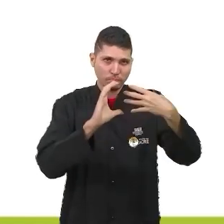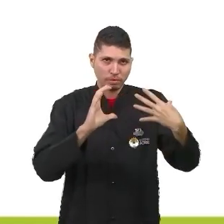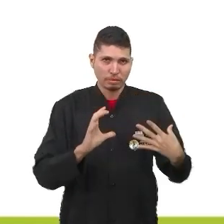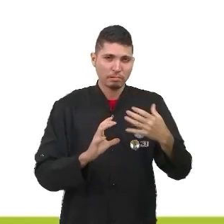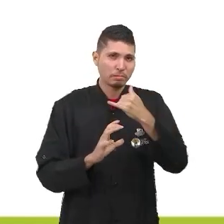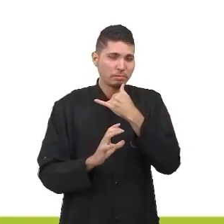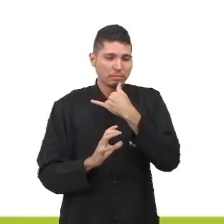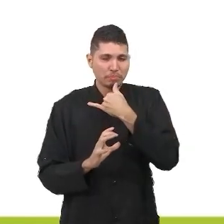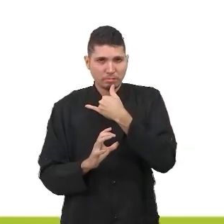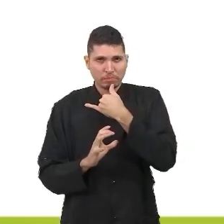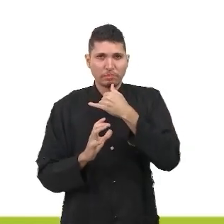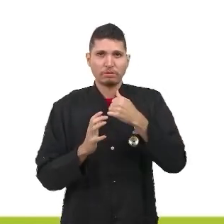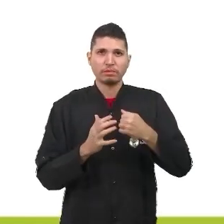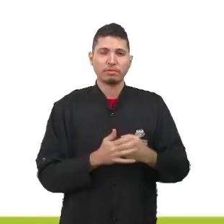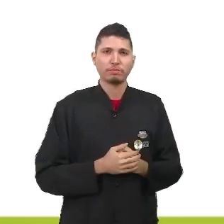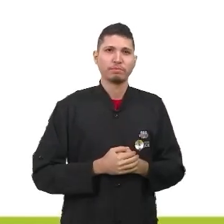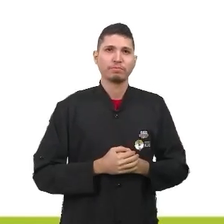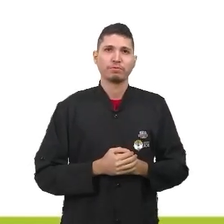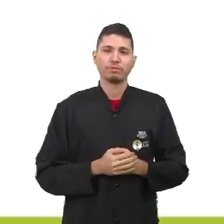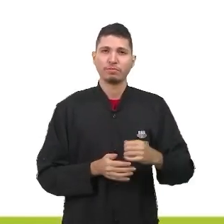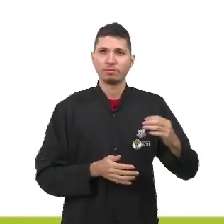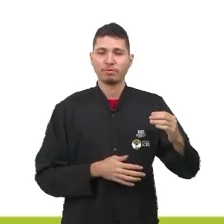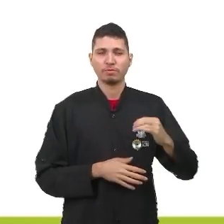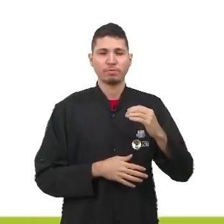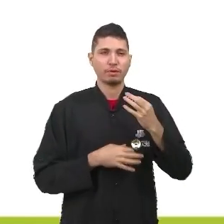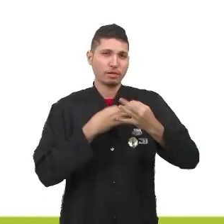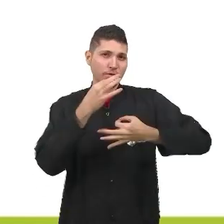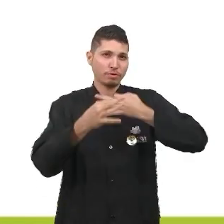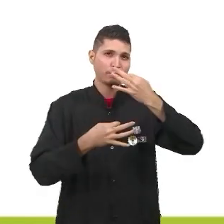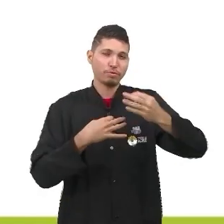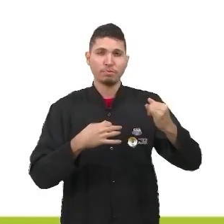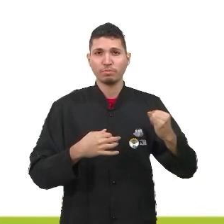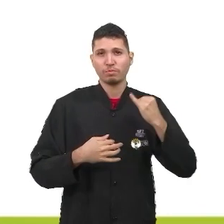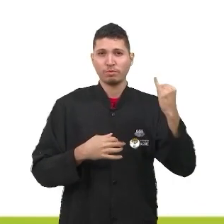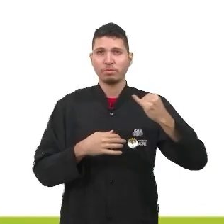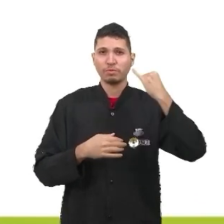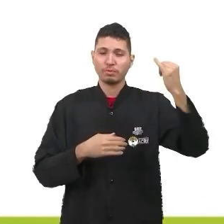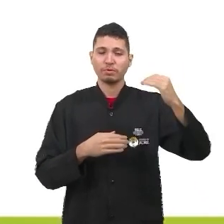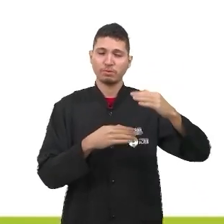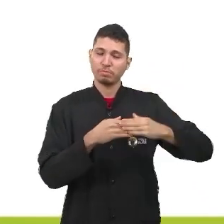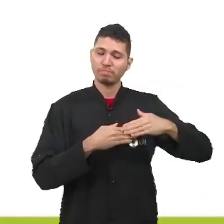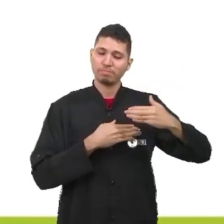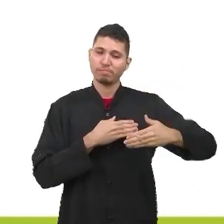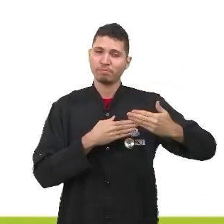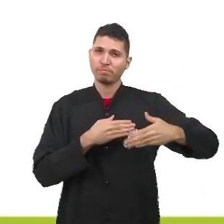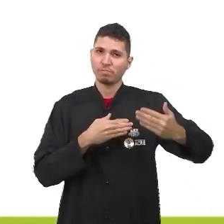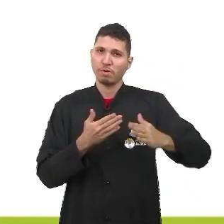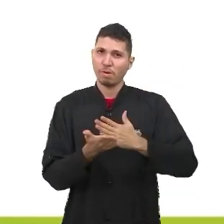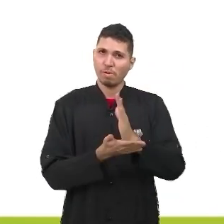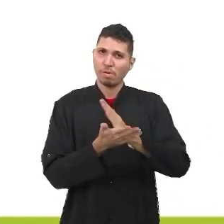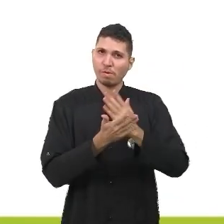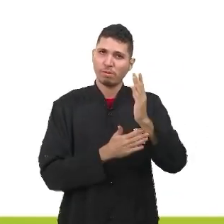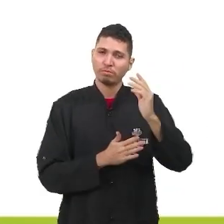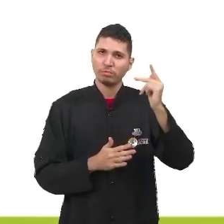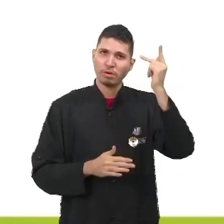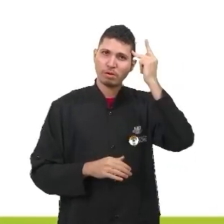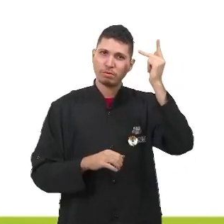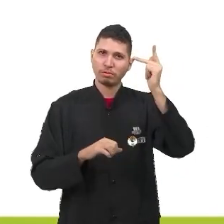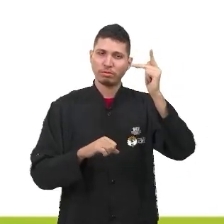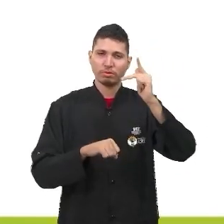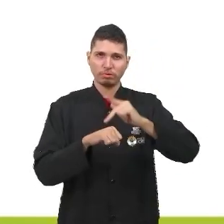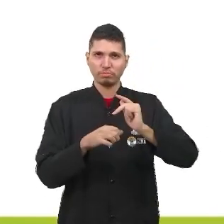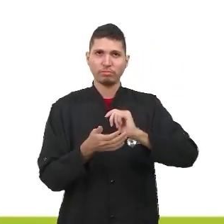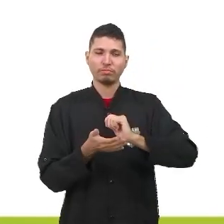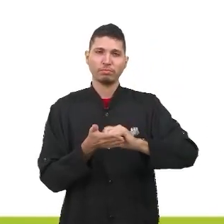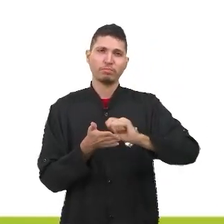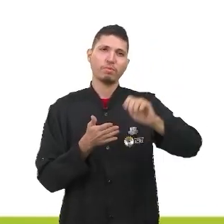A crítica serviu de estopim para o movimento modernista do Brasil. Algumas obras de Anita se tornaram clássicos da pintura moderna.